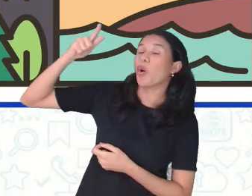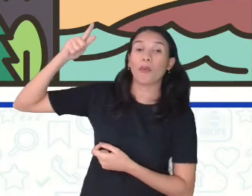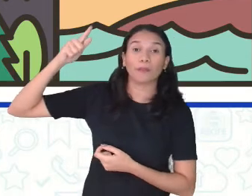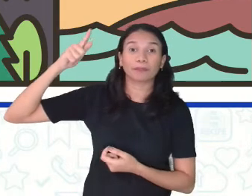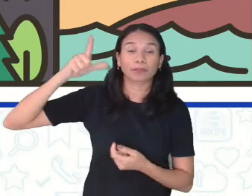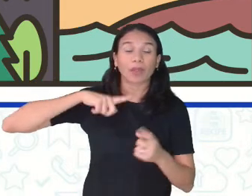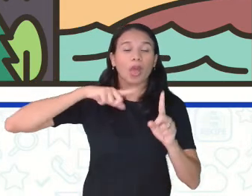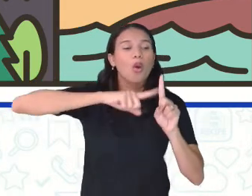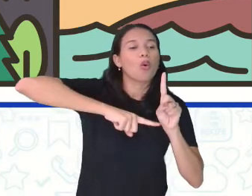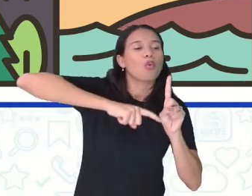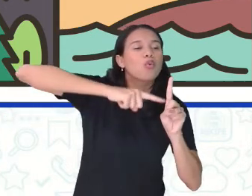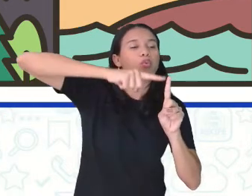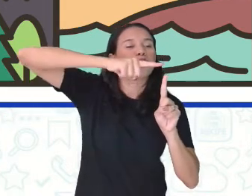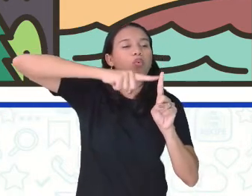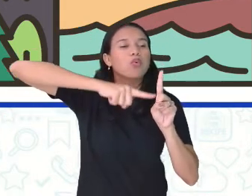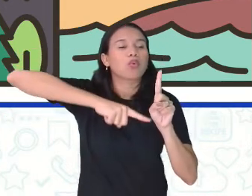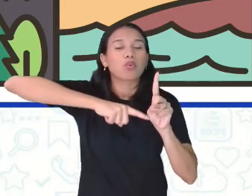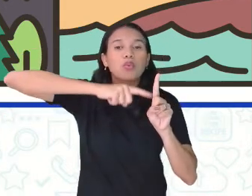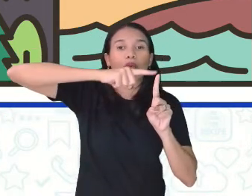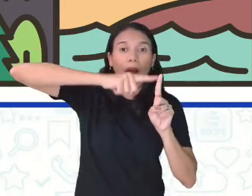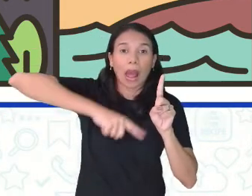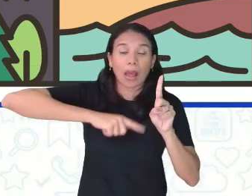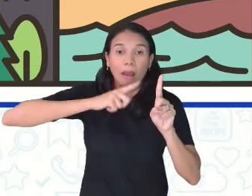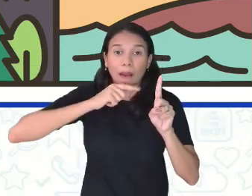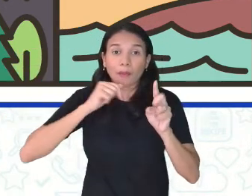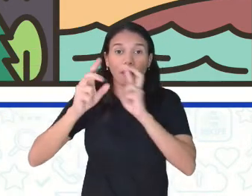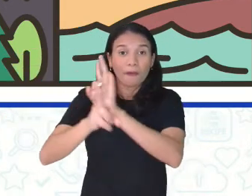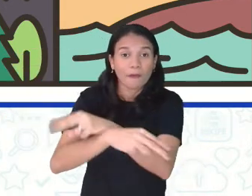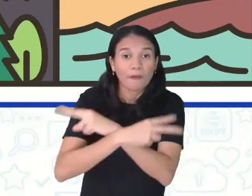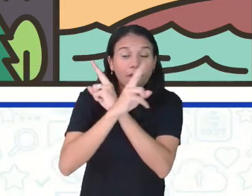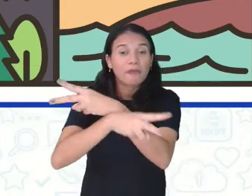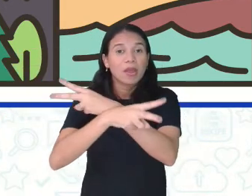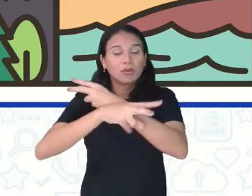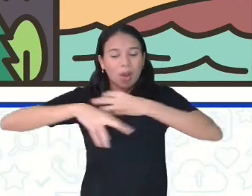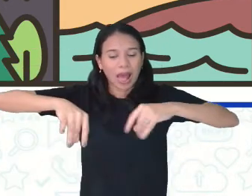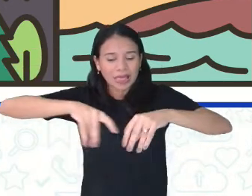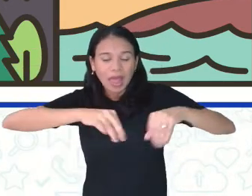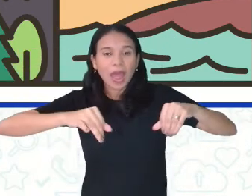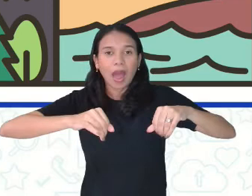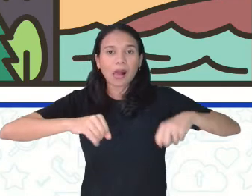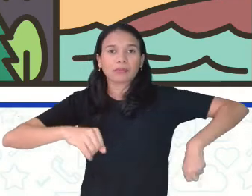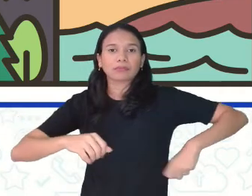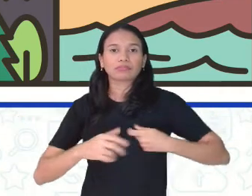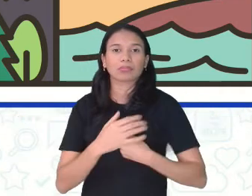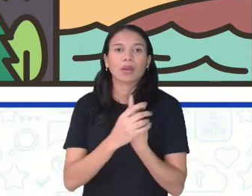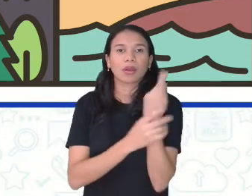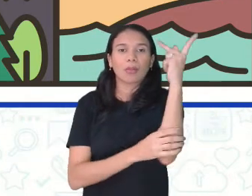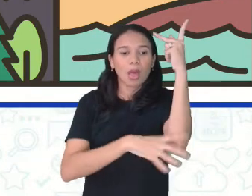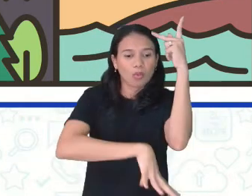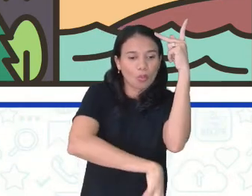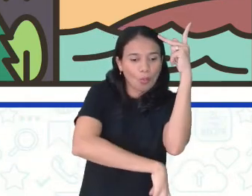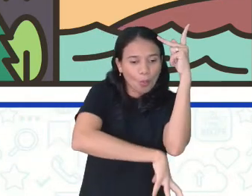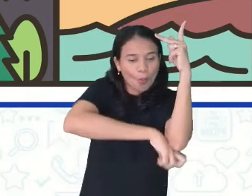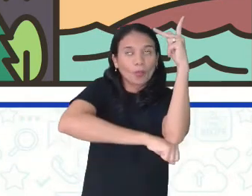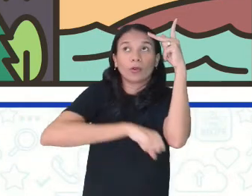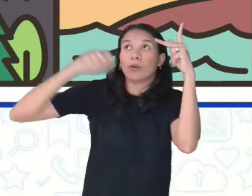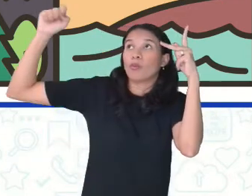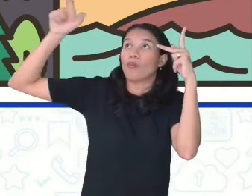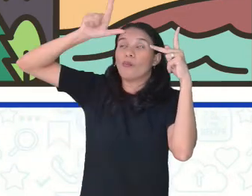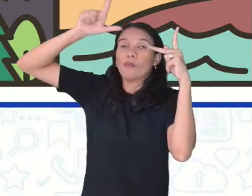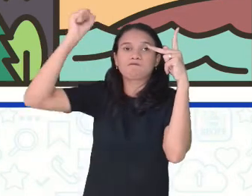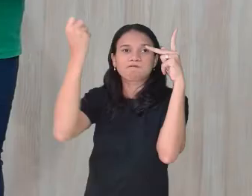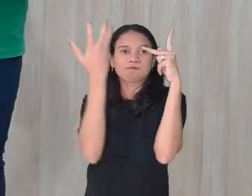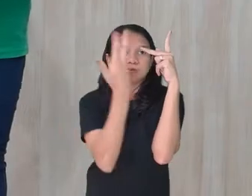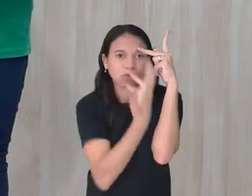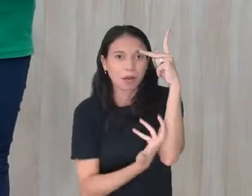a temperatura, a umidade, os ventos, as águas, os solos, que são muito importantes para a vida no nosso